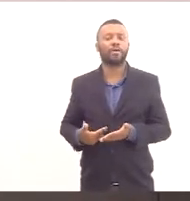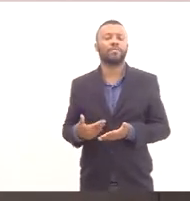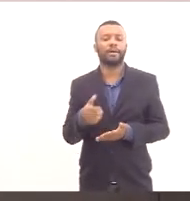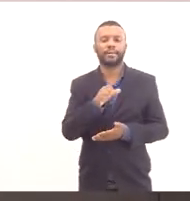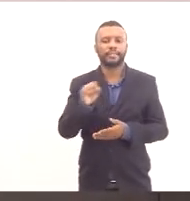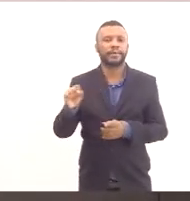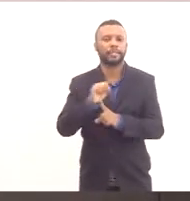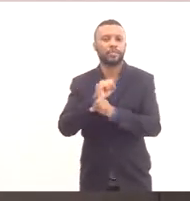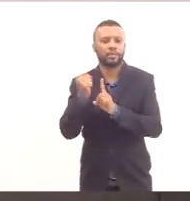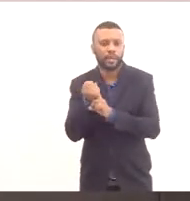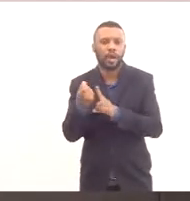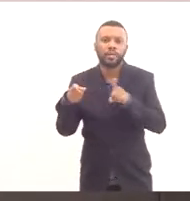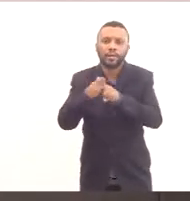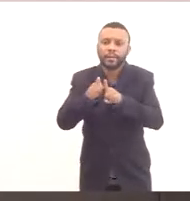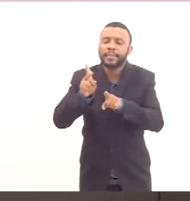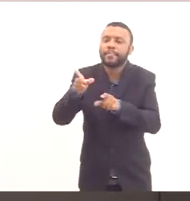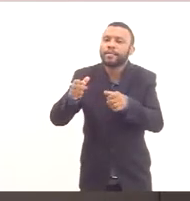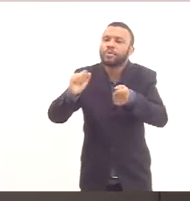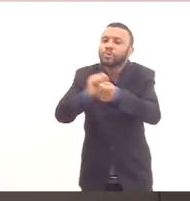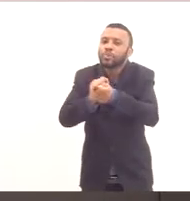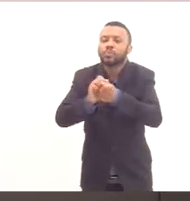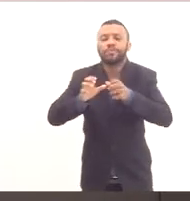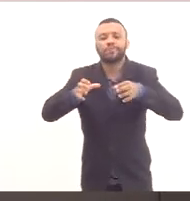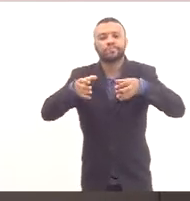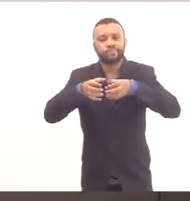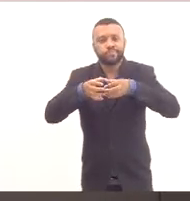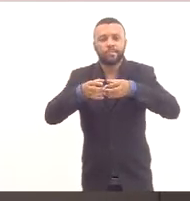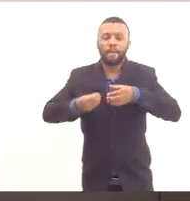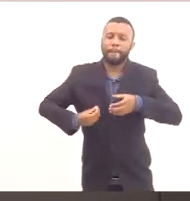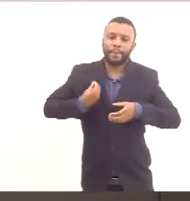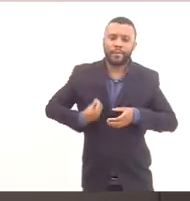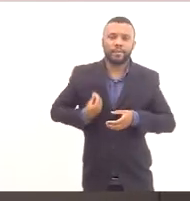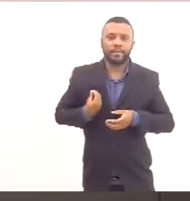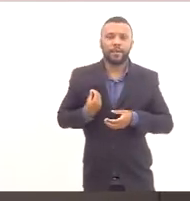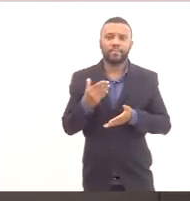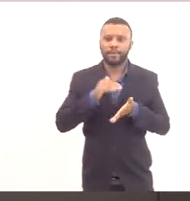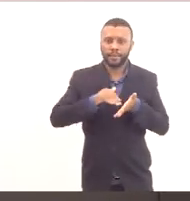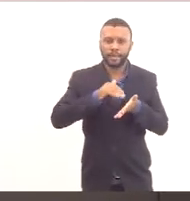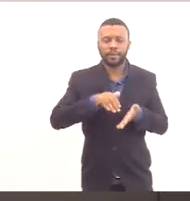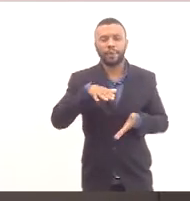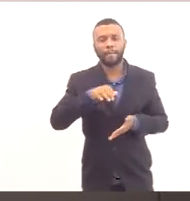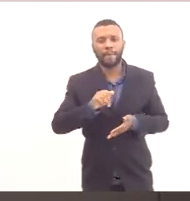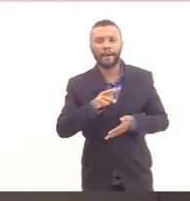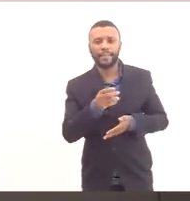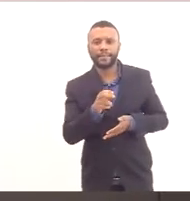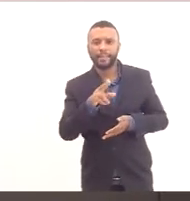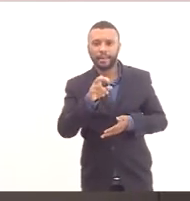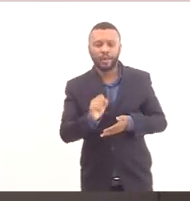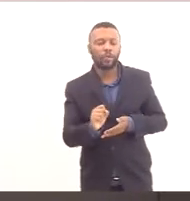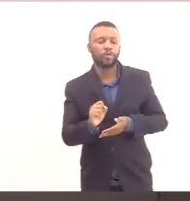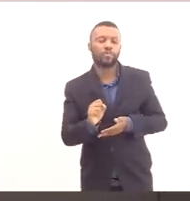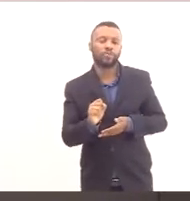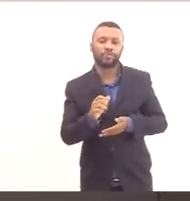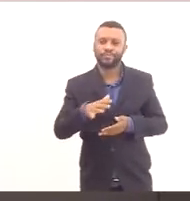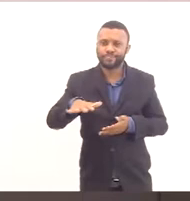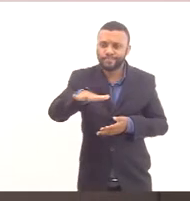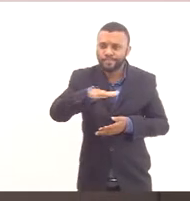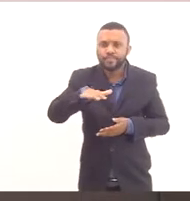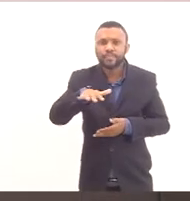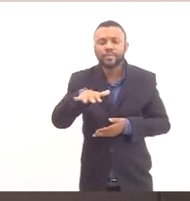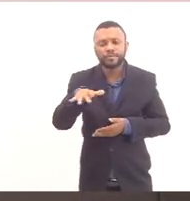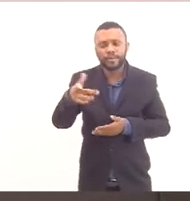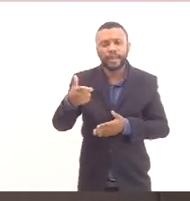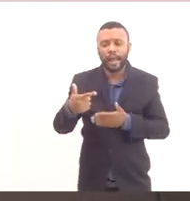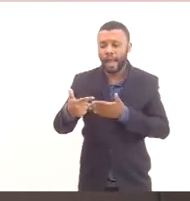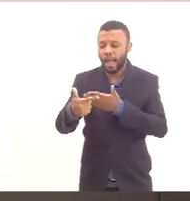que sempre também esteve com a sua equipe presencialmente aqui desde o secretário Mateus quintal e quando você nesse